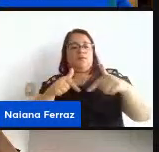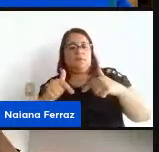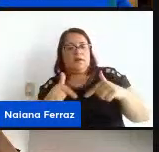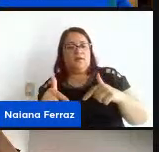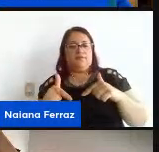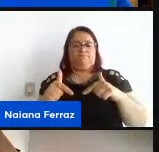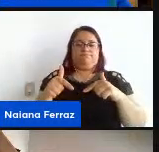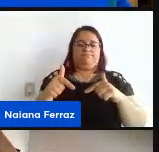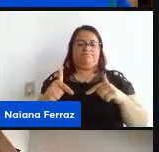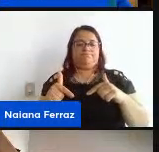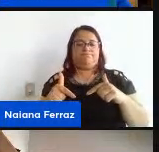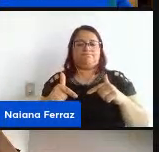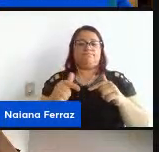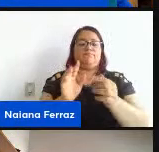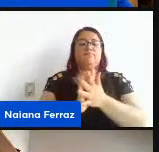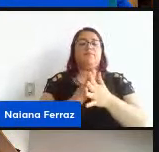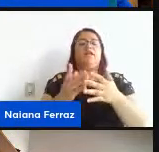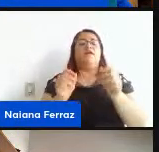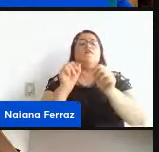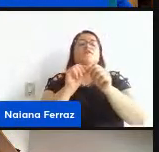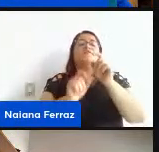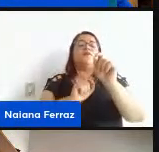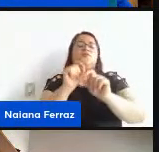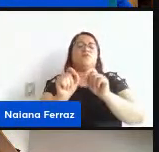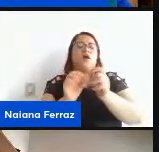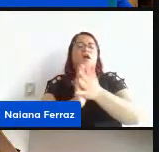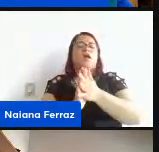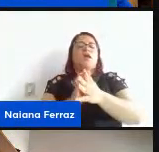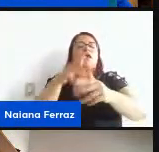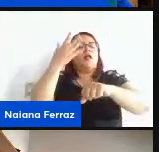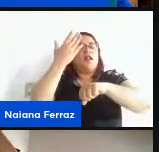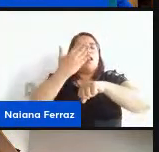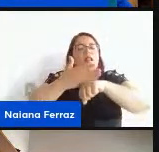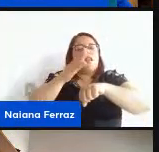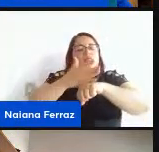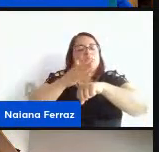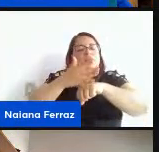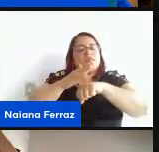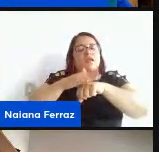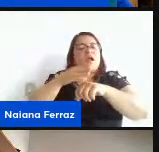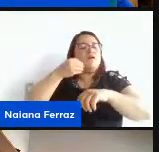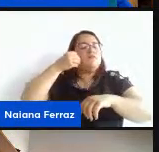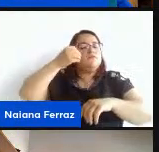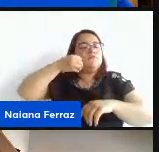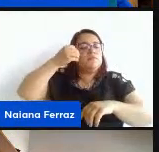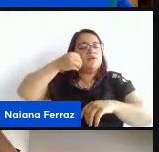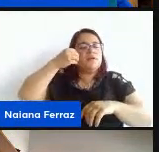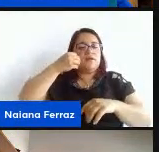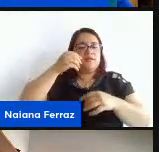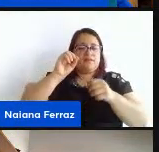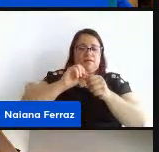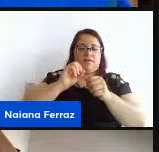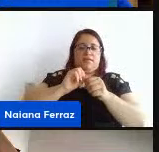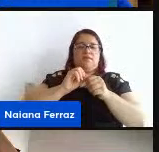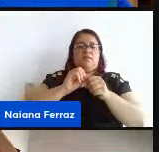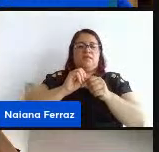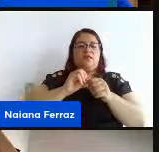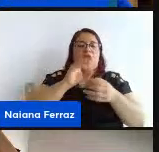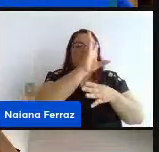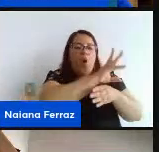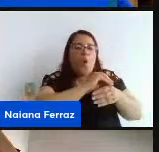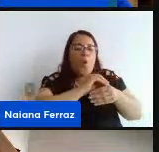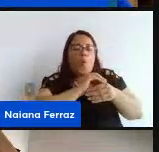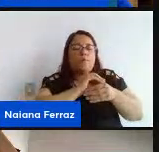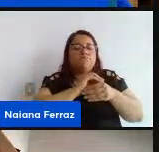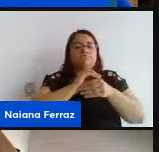meios de técnicas experimentais, muitas delas herdadas da psicologia do desenvolvimento, também